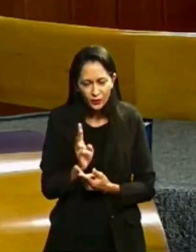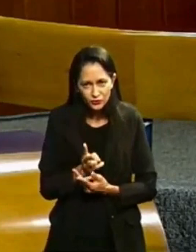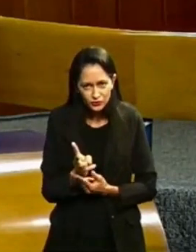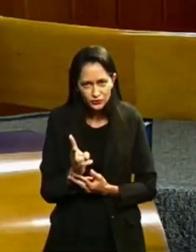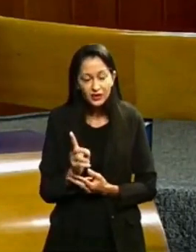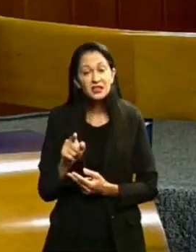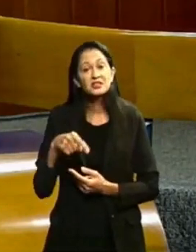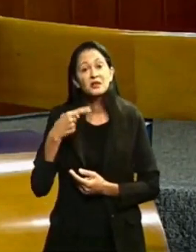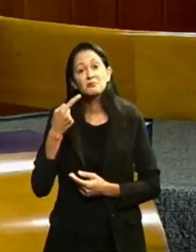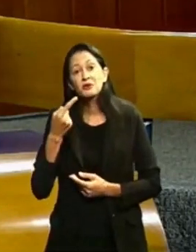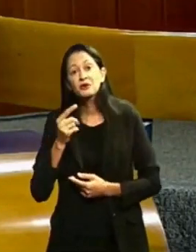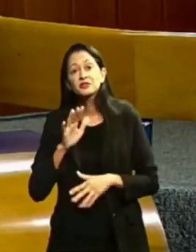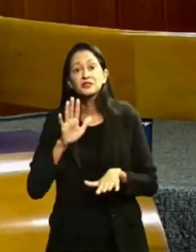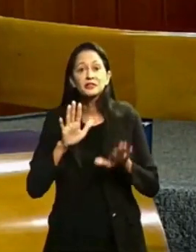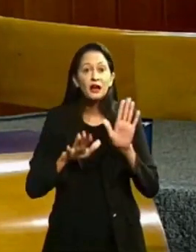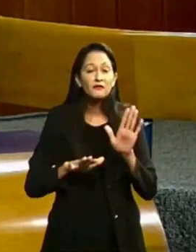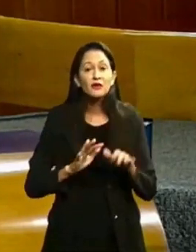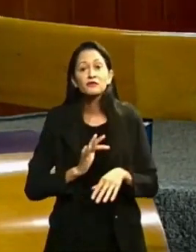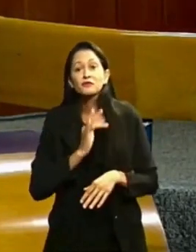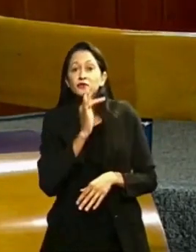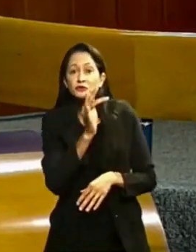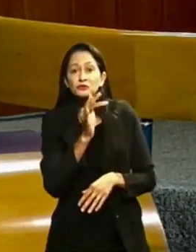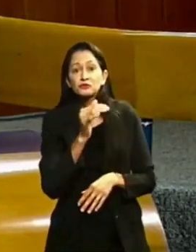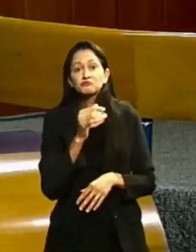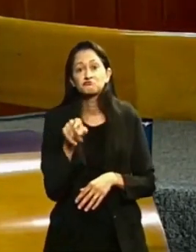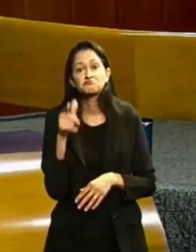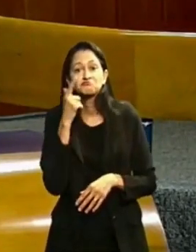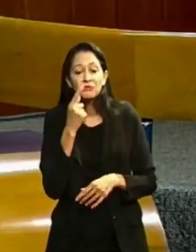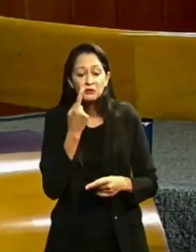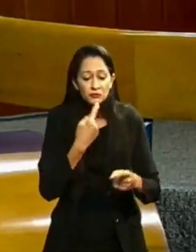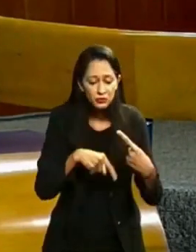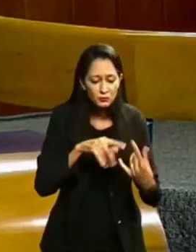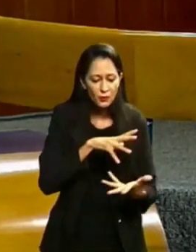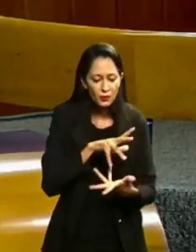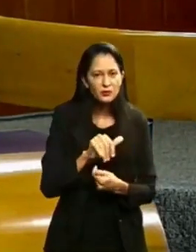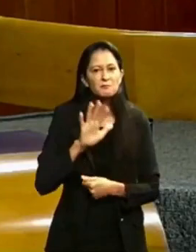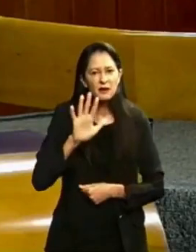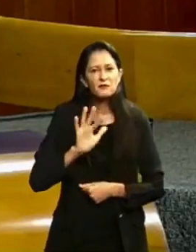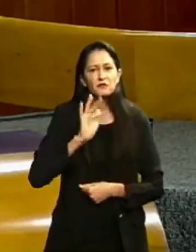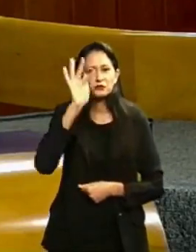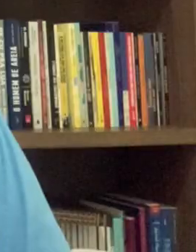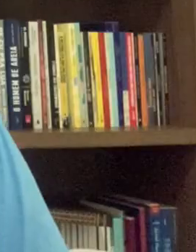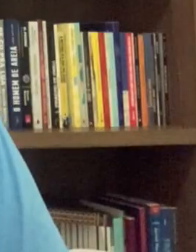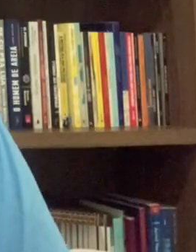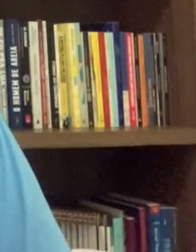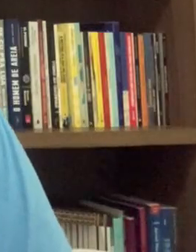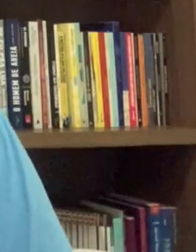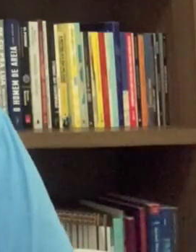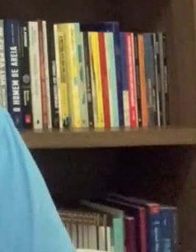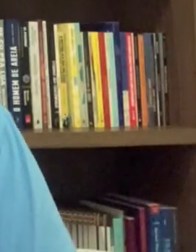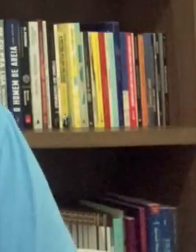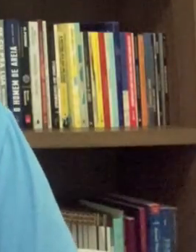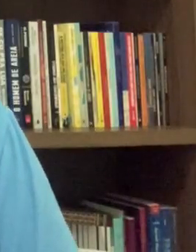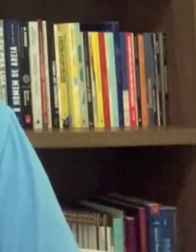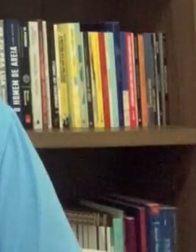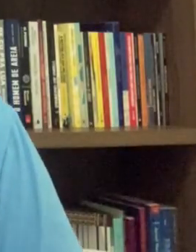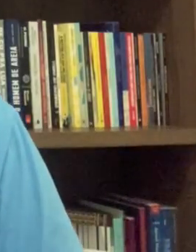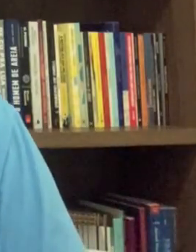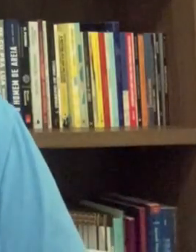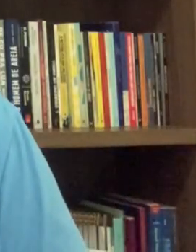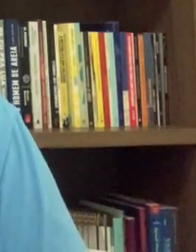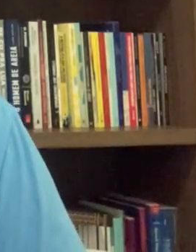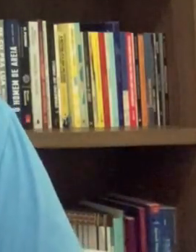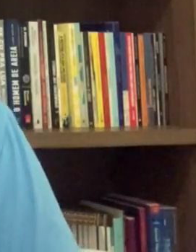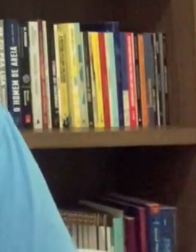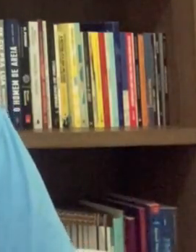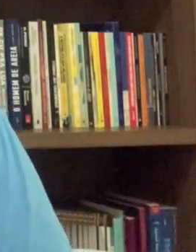você, talvez você tenha sucesso aqui na terra, mas você vai queimar no fogo do inferno. Na Câmara Municipal de